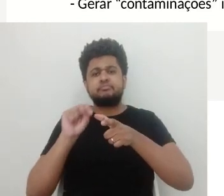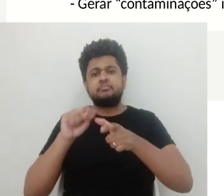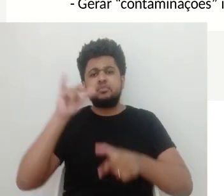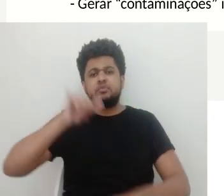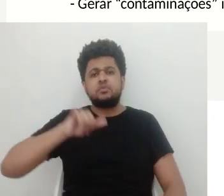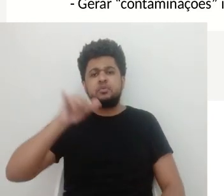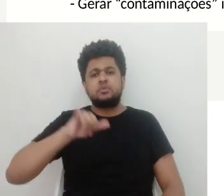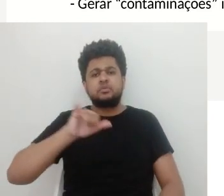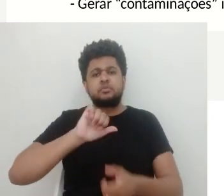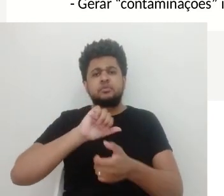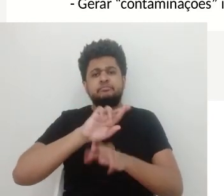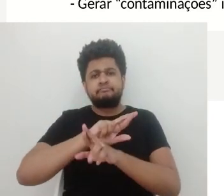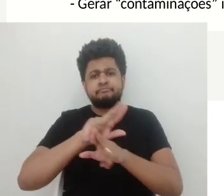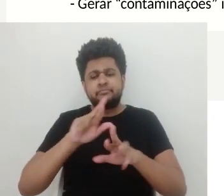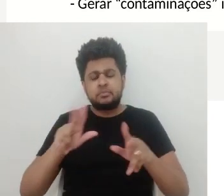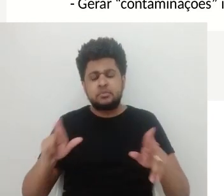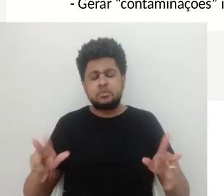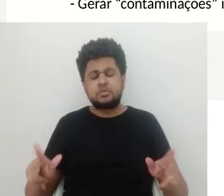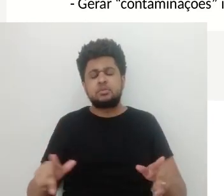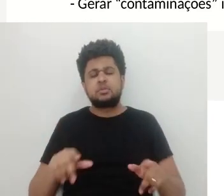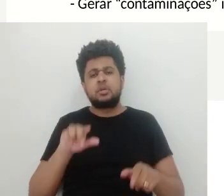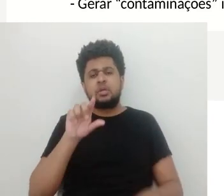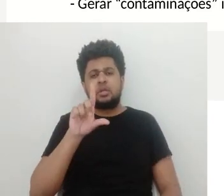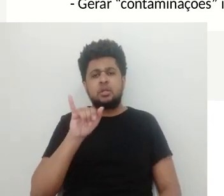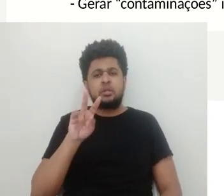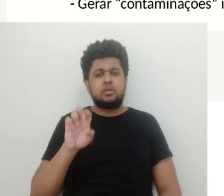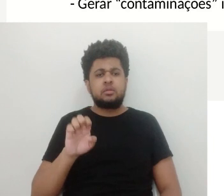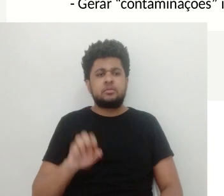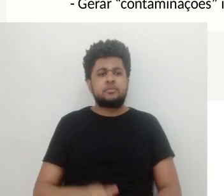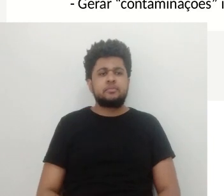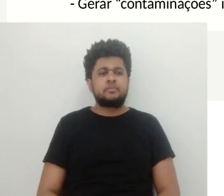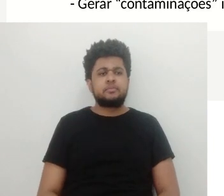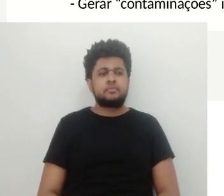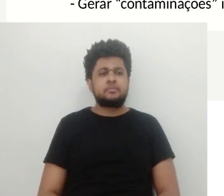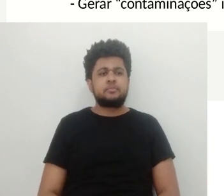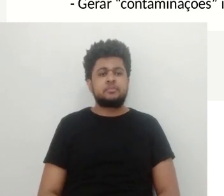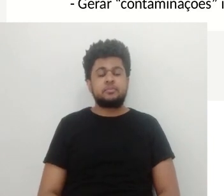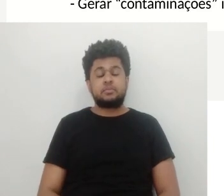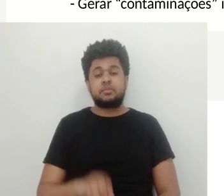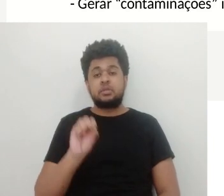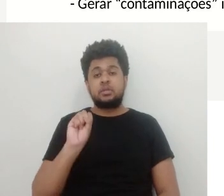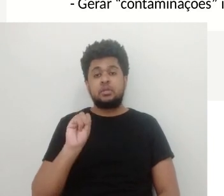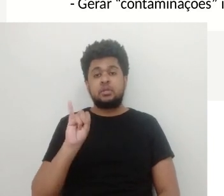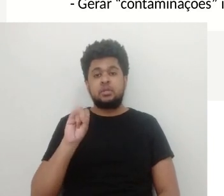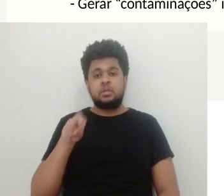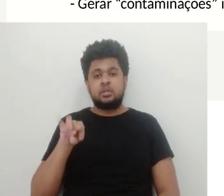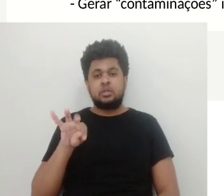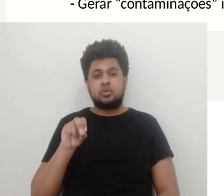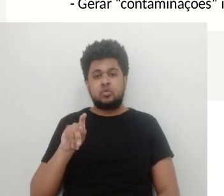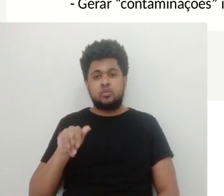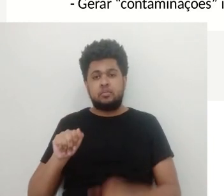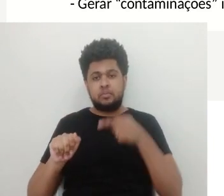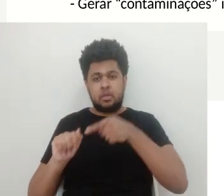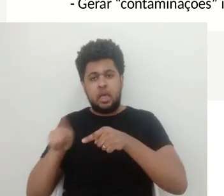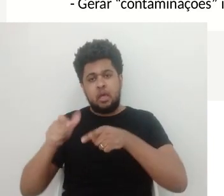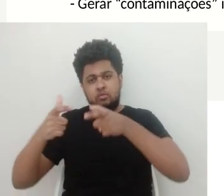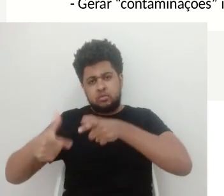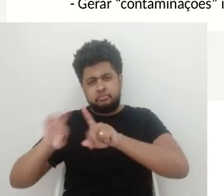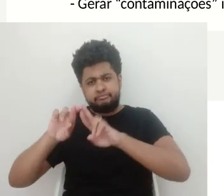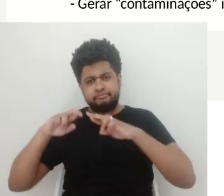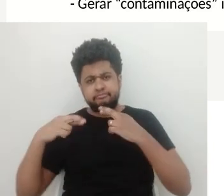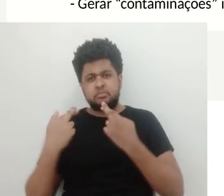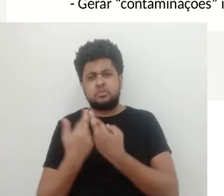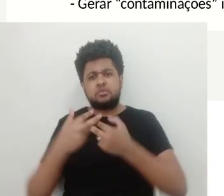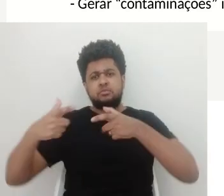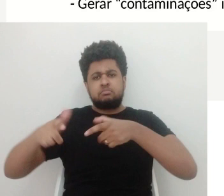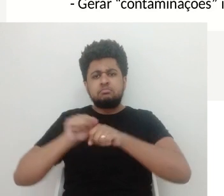esse? Alguns dos meus alunos talvez lembrem, eu tenho usado muitas vezes essa metáfora, que não é bem uma metáfora, às vezes é uma coisa real, é a